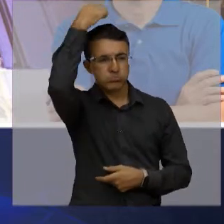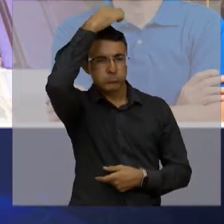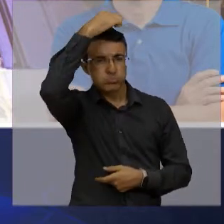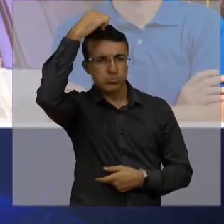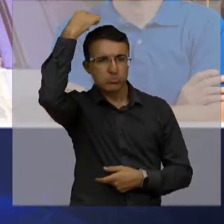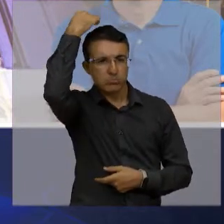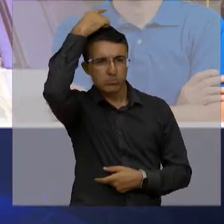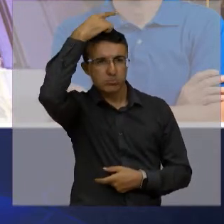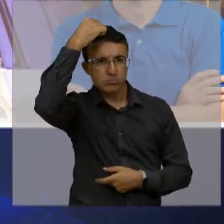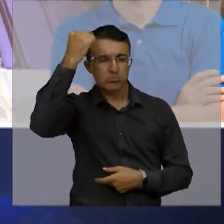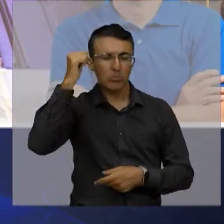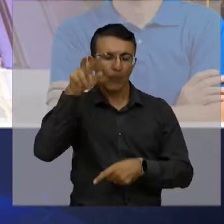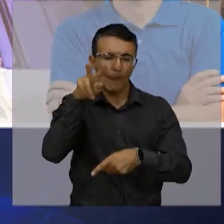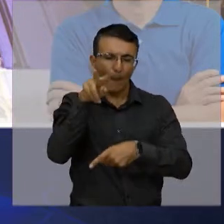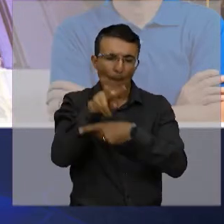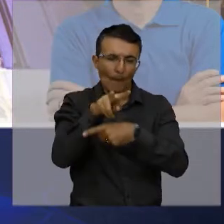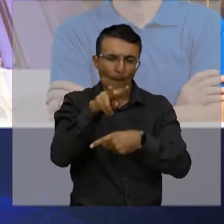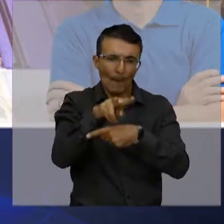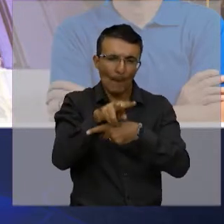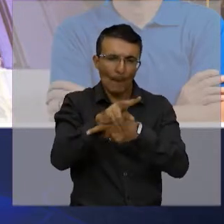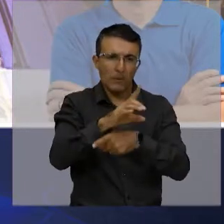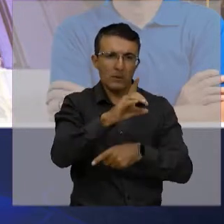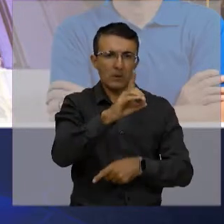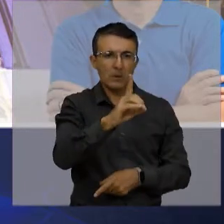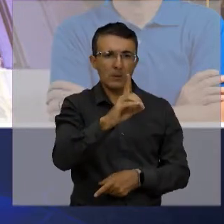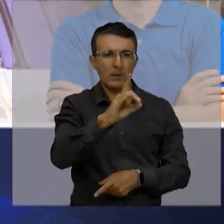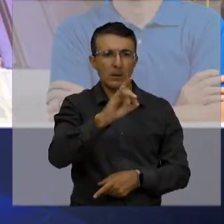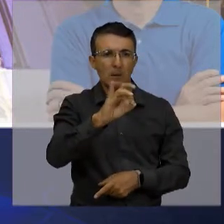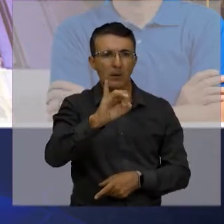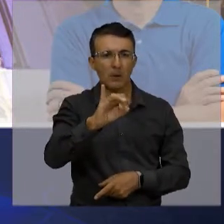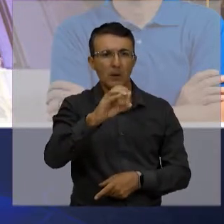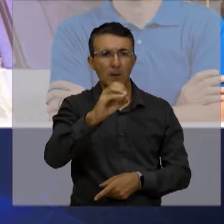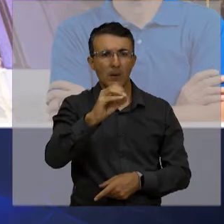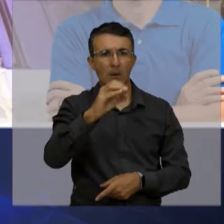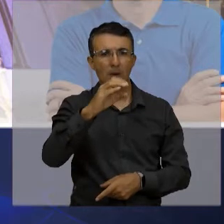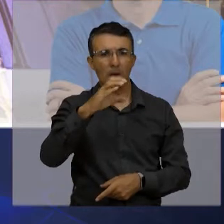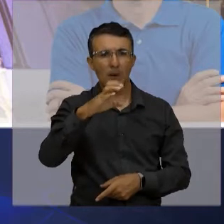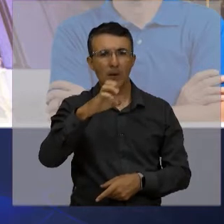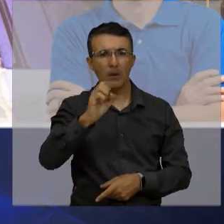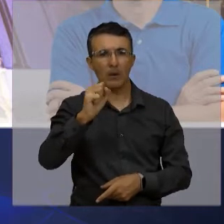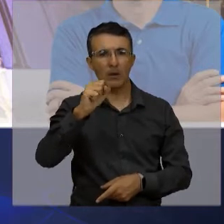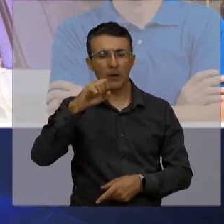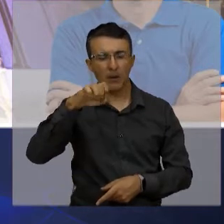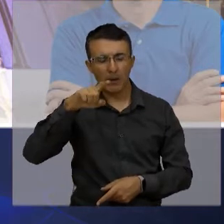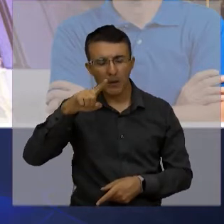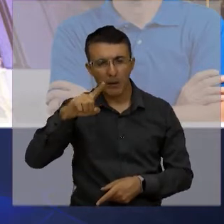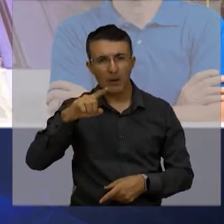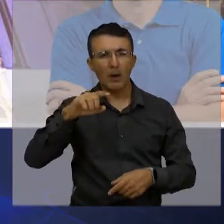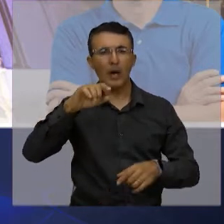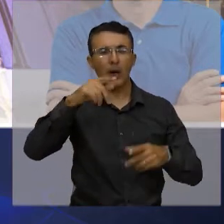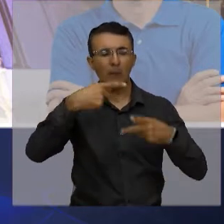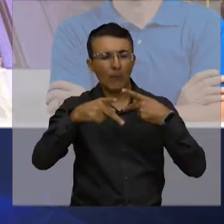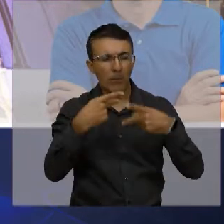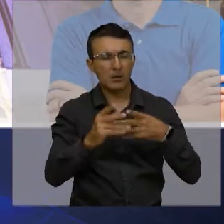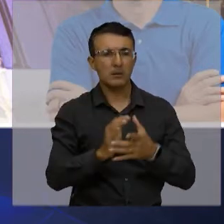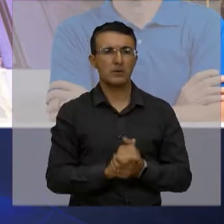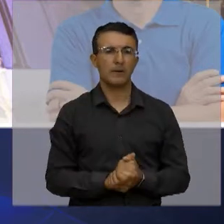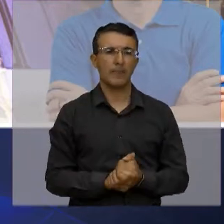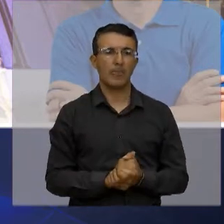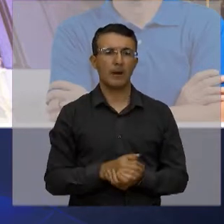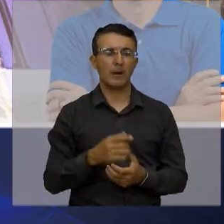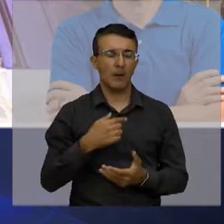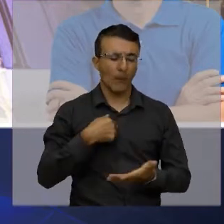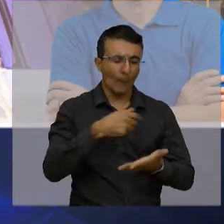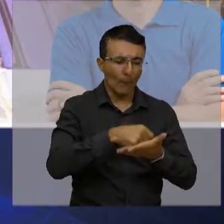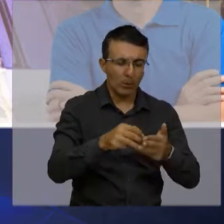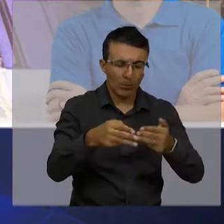Então, também na noite de hoje fiz uma moção registrando esses 40